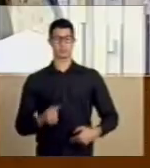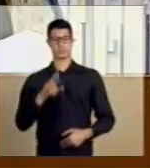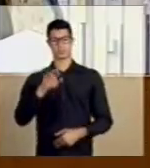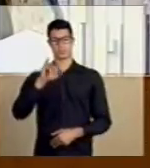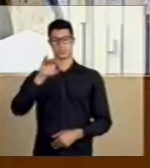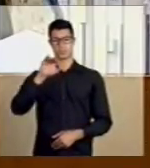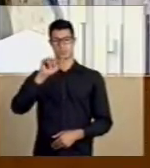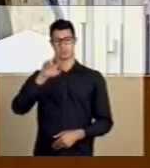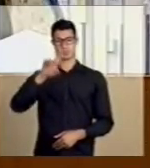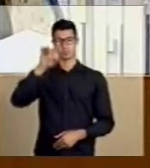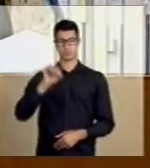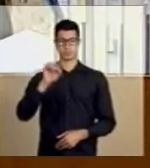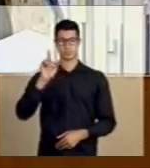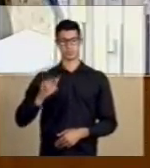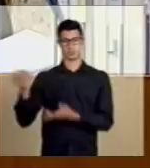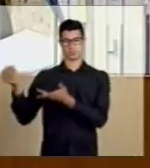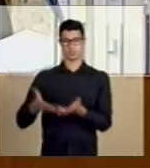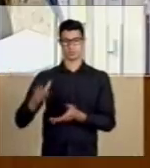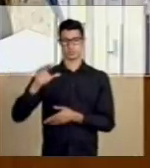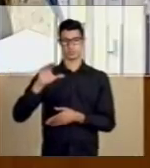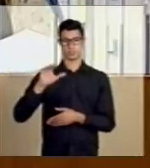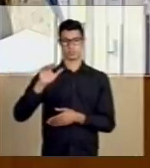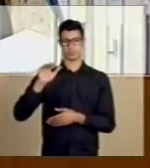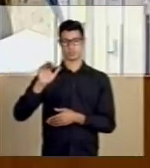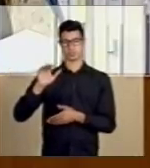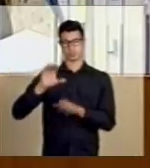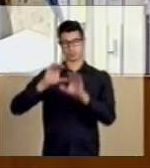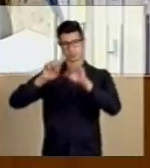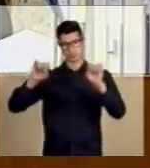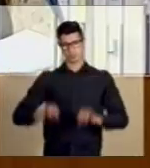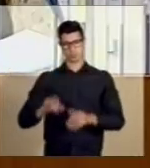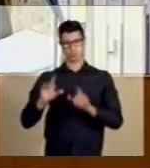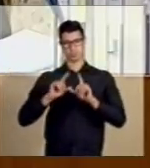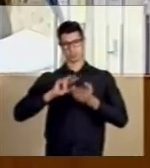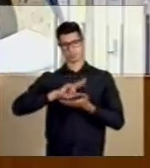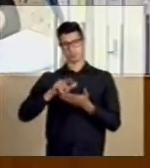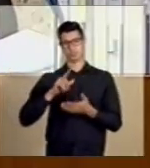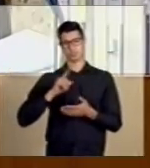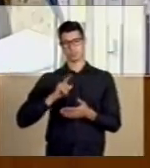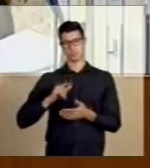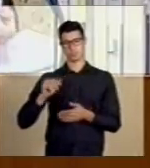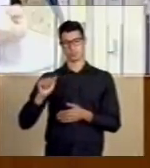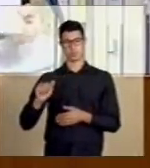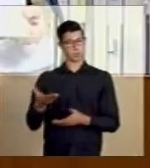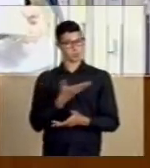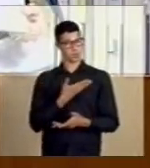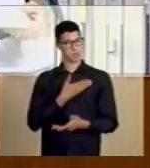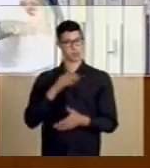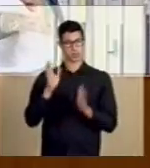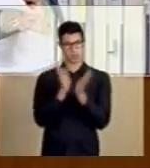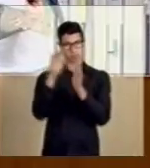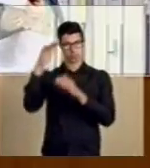Lewandowski. Arguente é a Confederação Nacional do Sistema Financeiro, Avalios, Amici e Cúria.